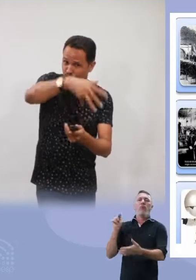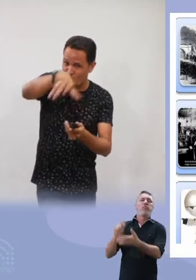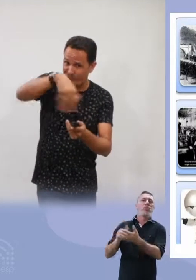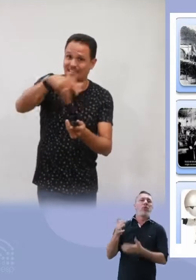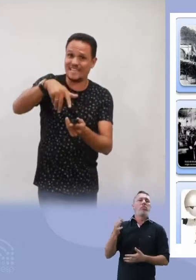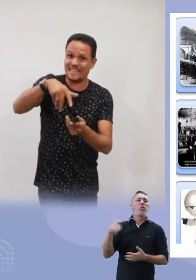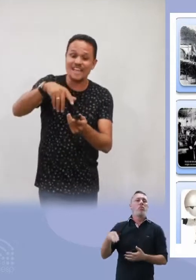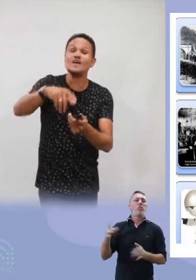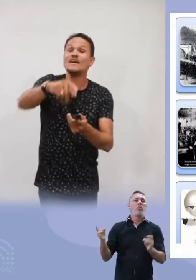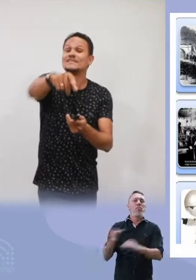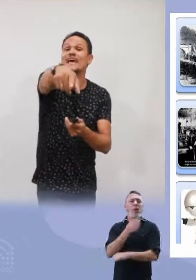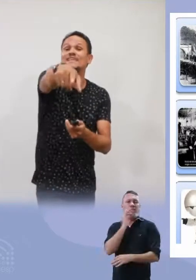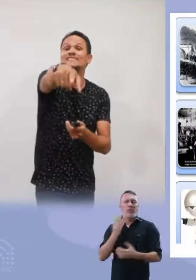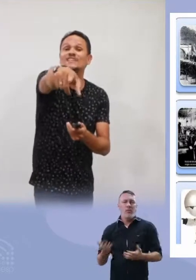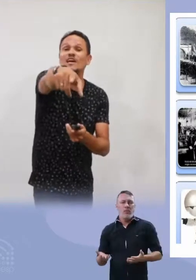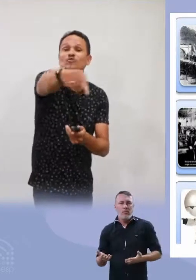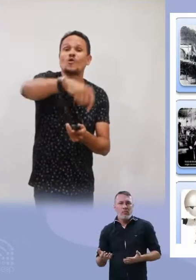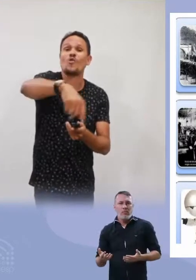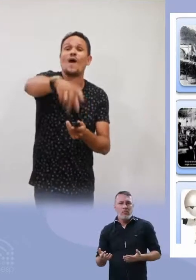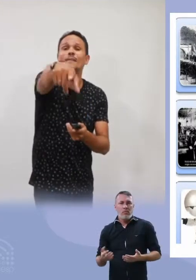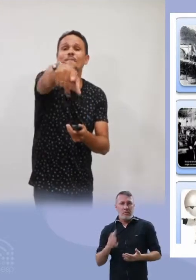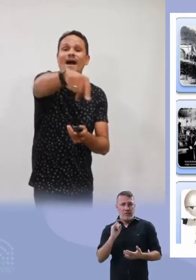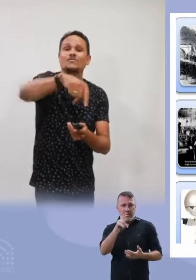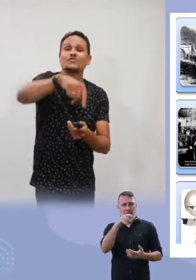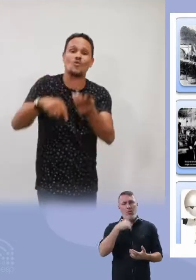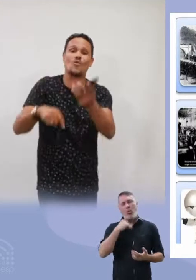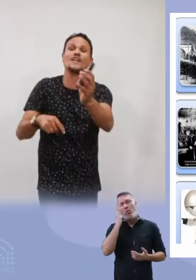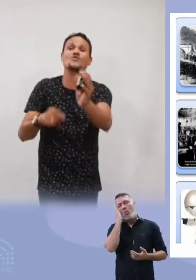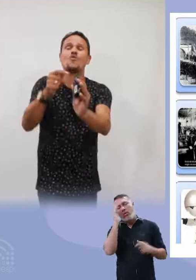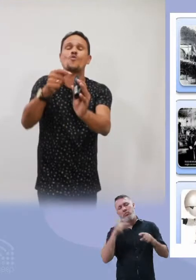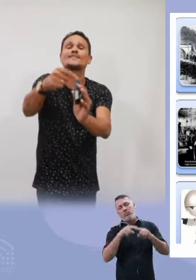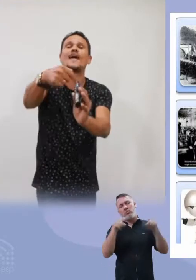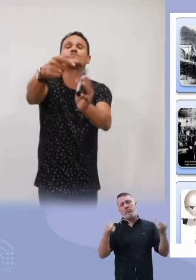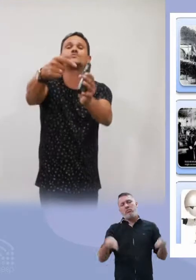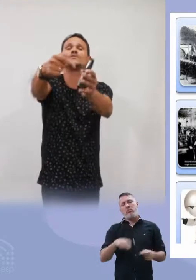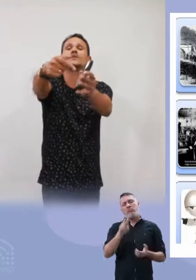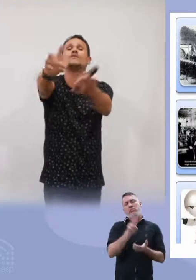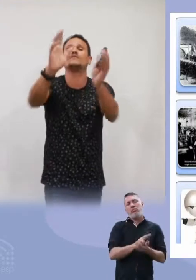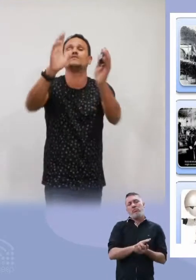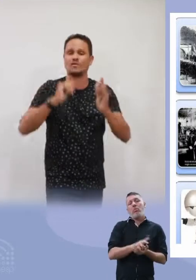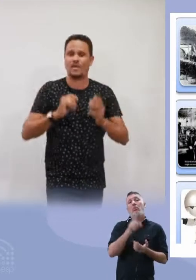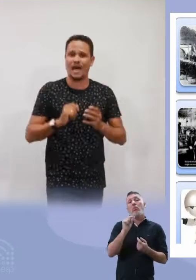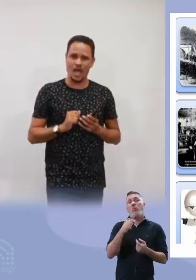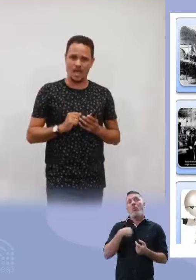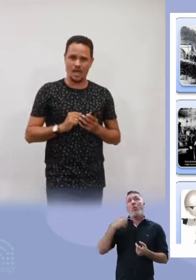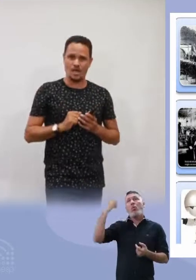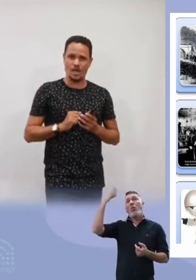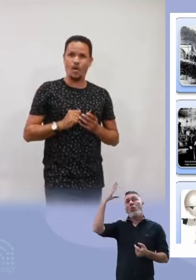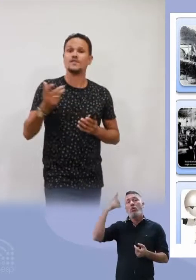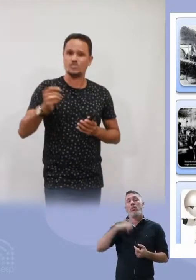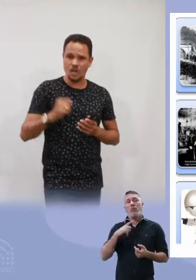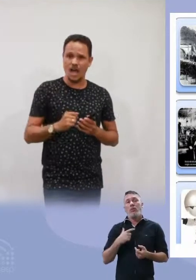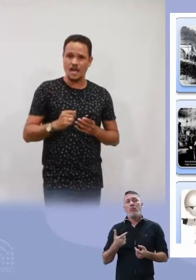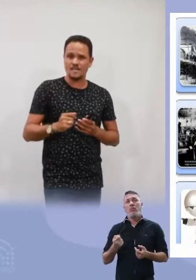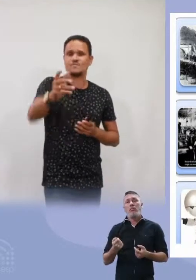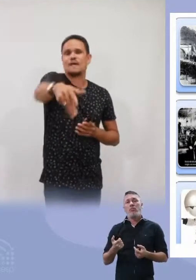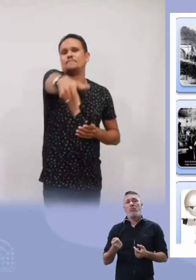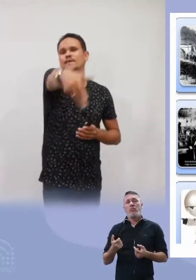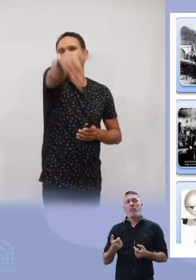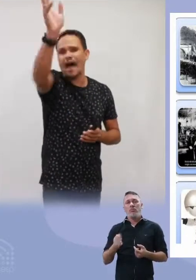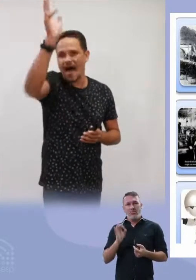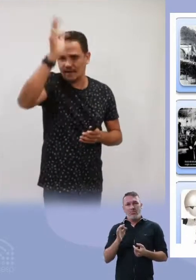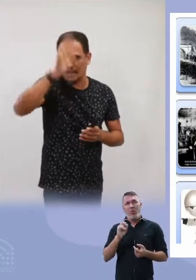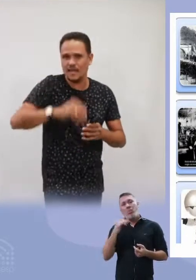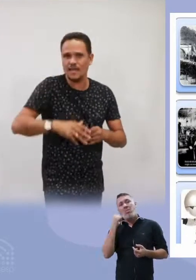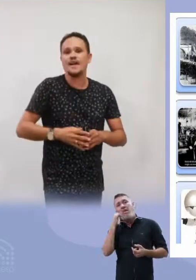se você for um cara antenado, você acende a luz do seu quarto, apaga a luz do seu quarto com a tecla do seu celular. Olha só, estamos na